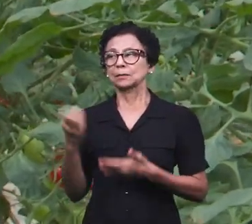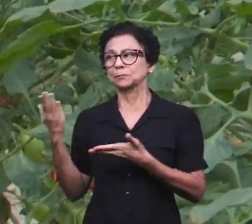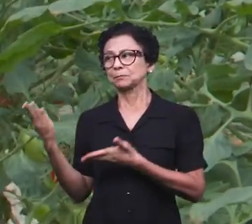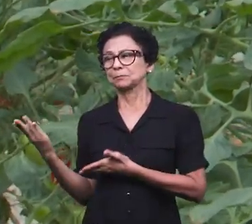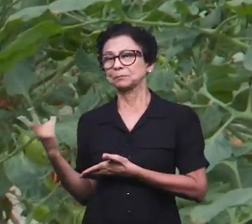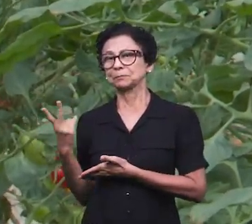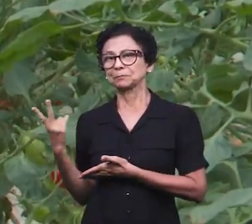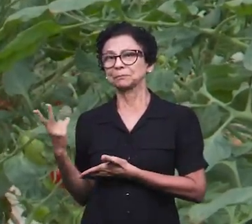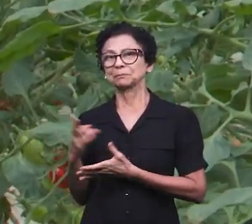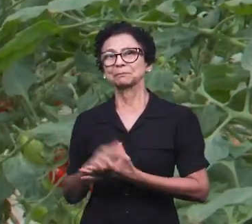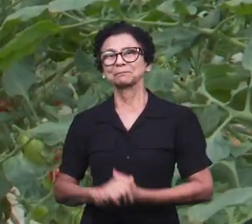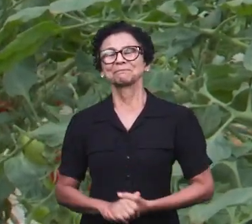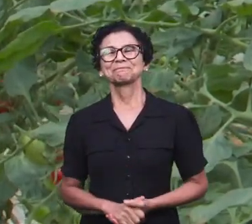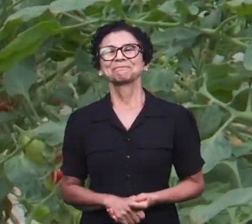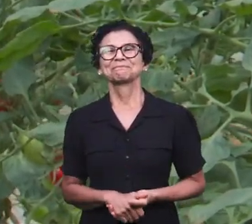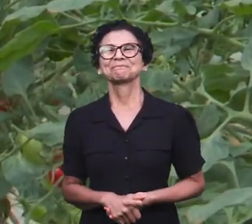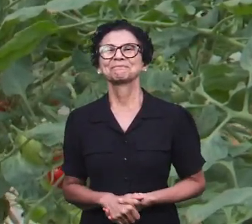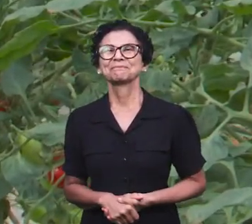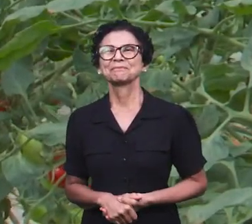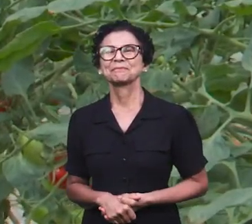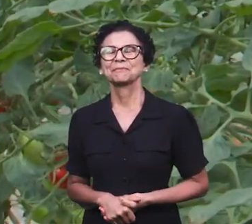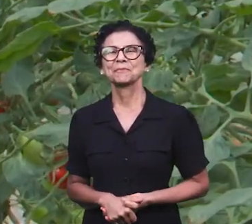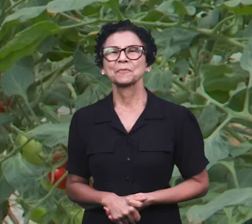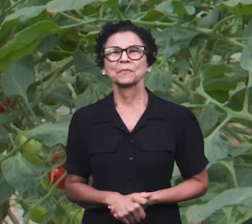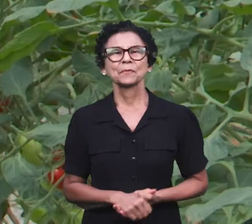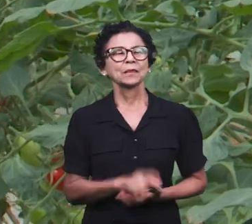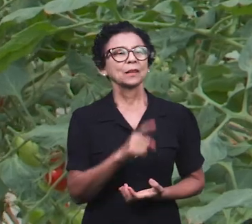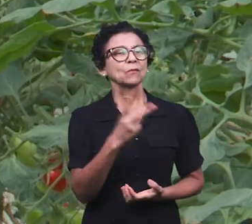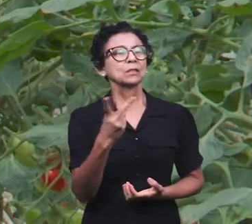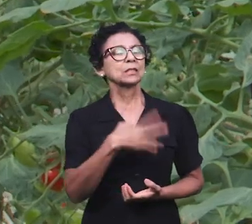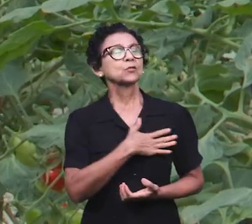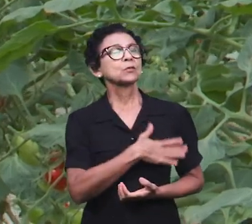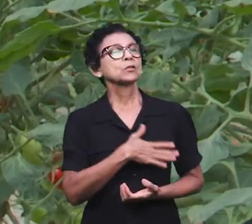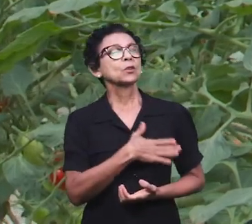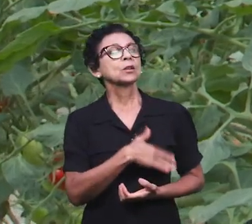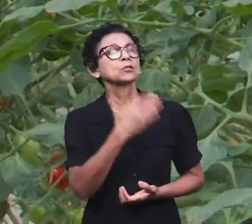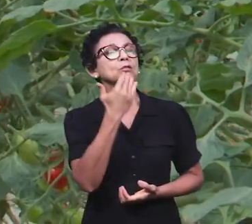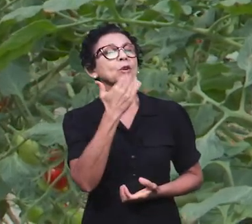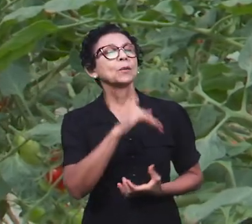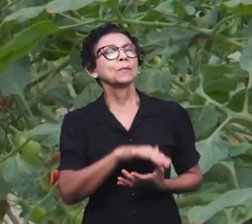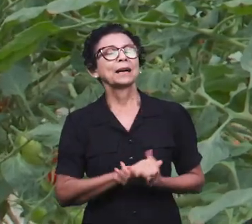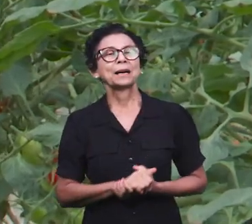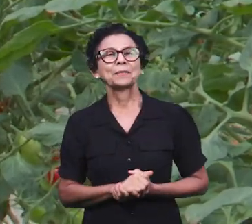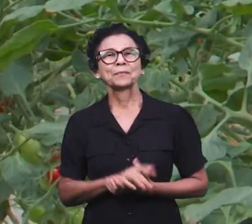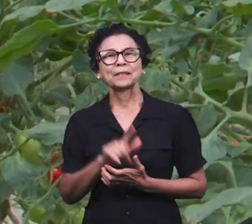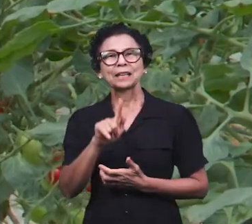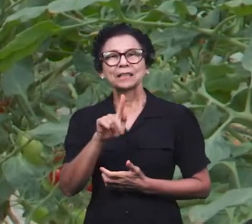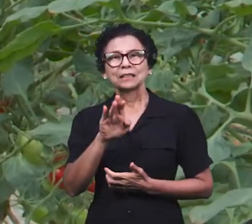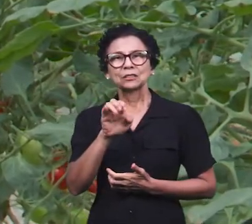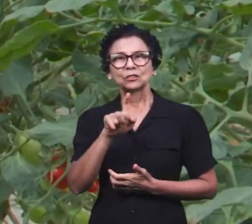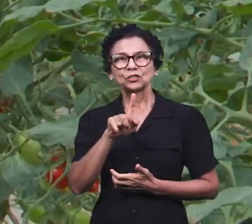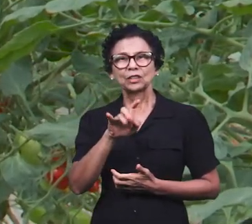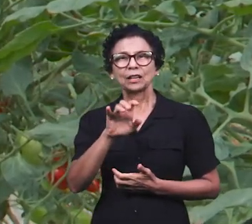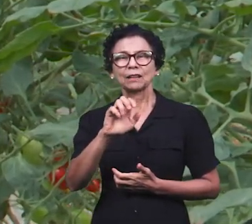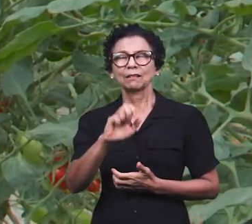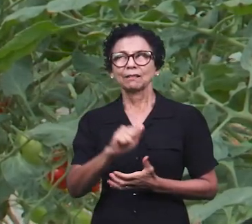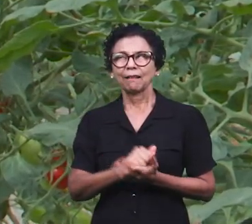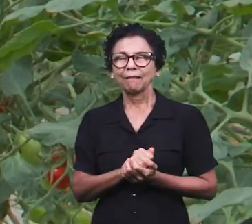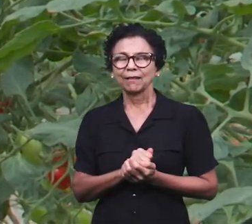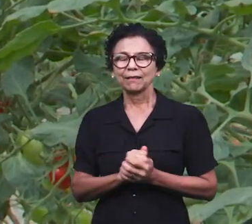e da Cecília. E eu quero saber, o que vocês mais gostam de comer com tomate? Geleia, salada, molho